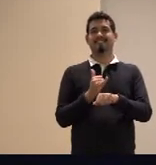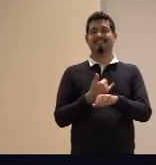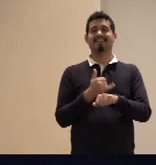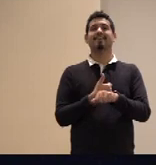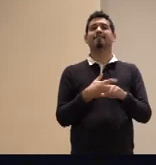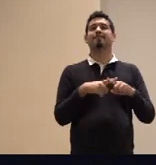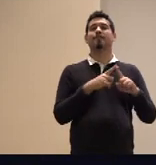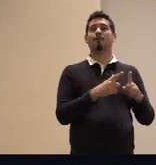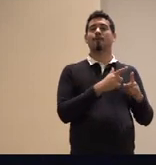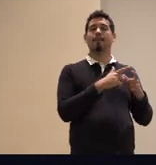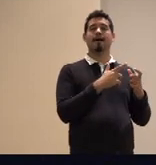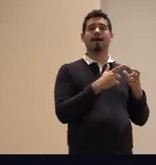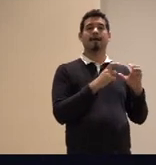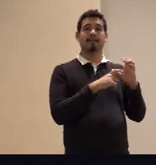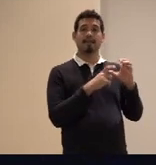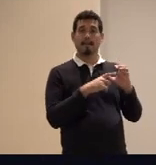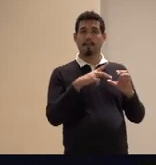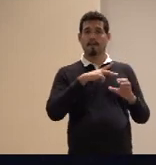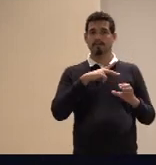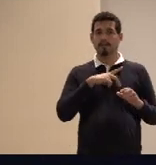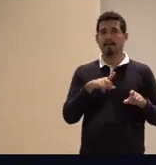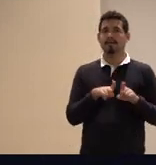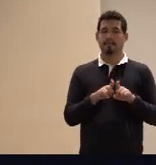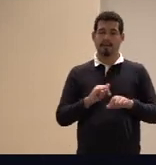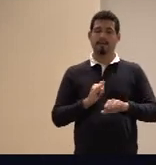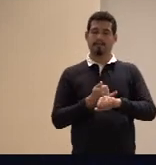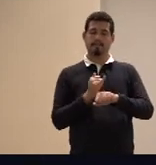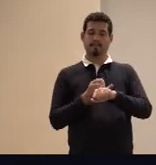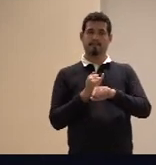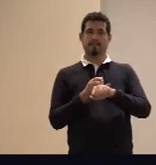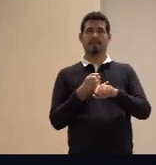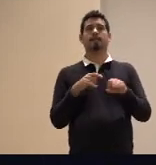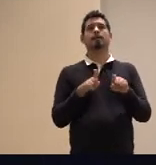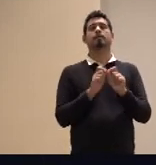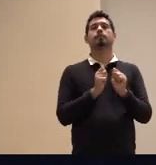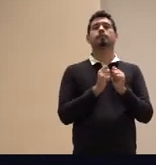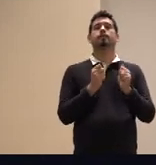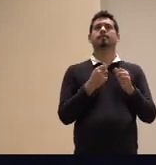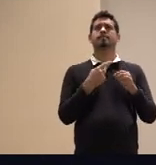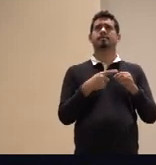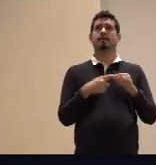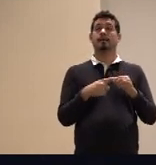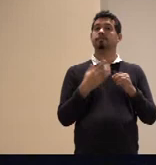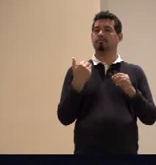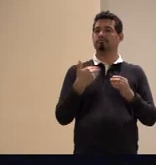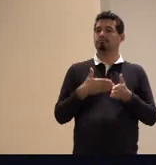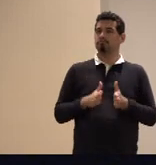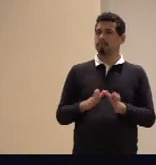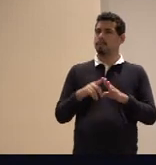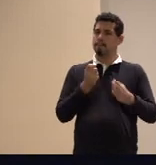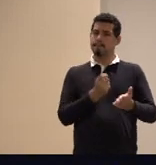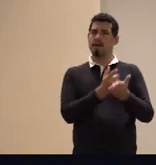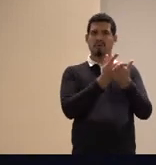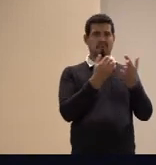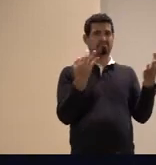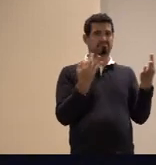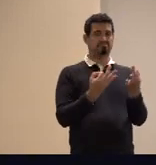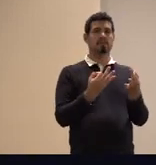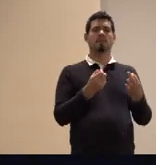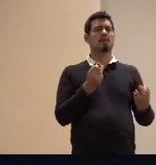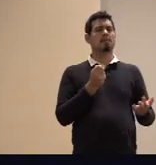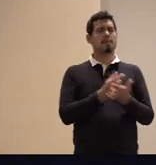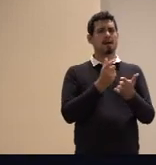clínica particular, onde o município arcou, né? O município de origem dele arcou,